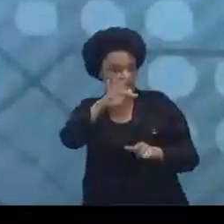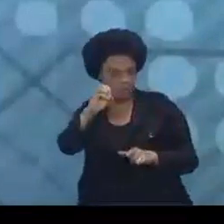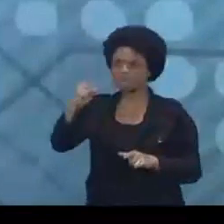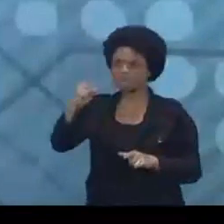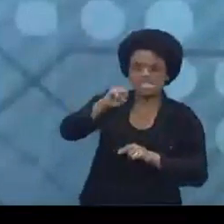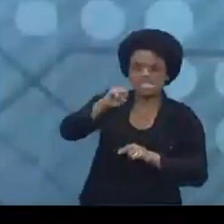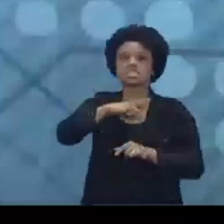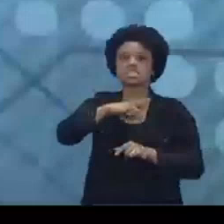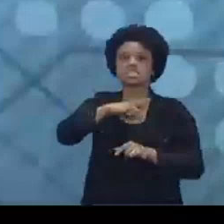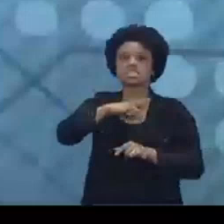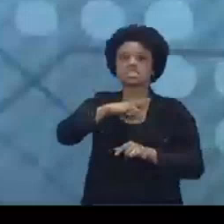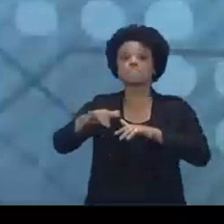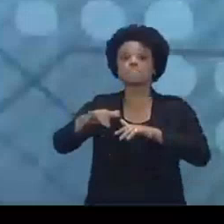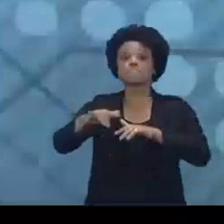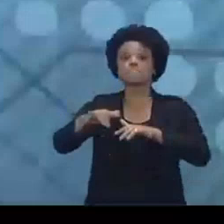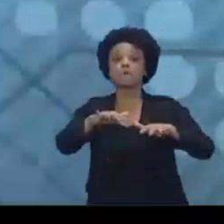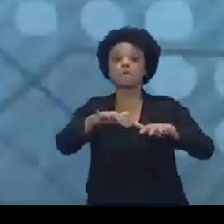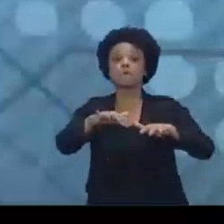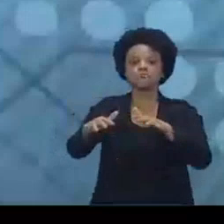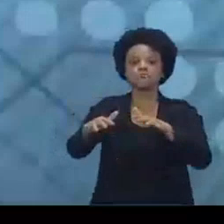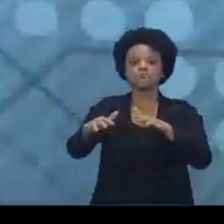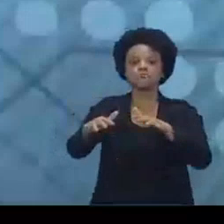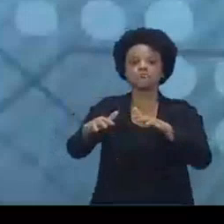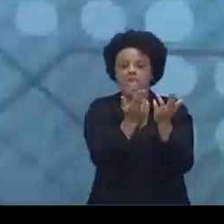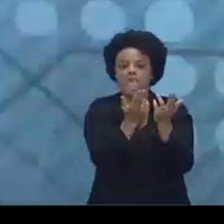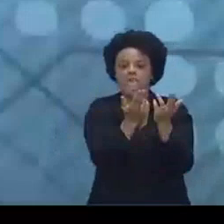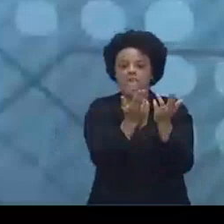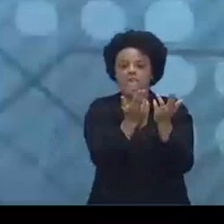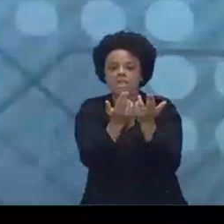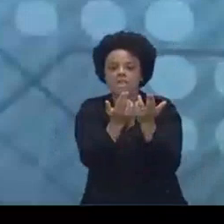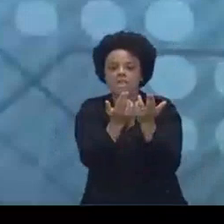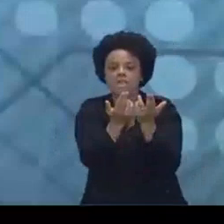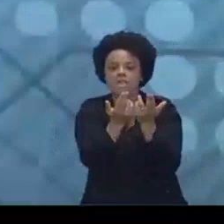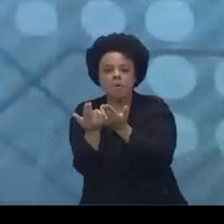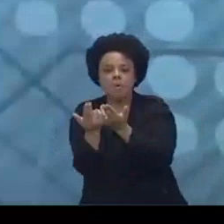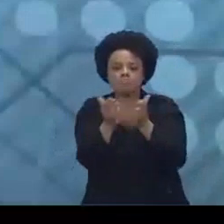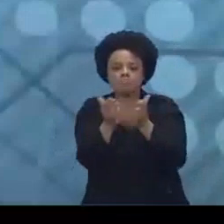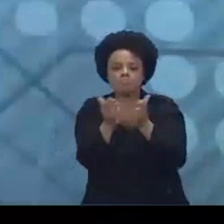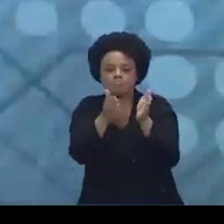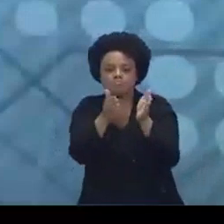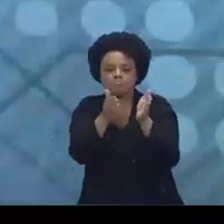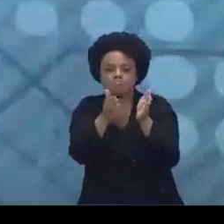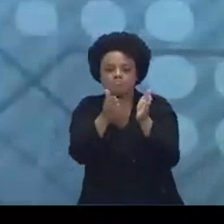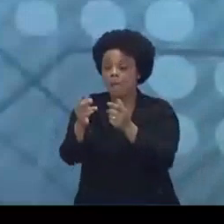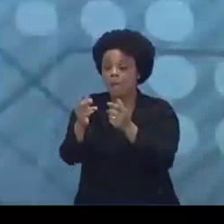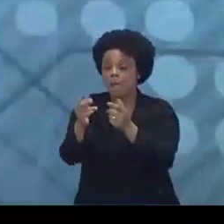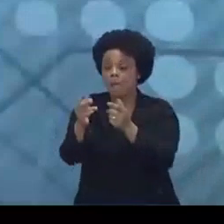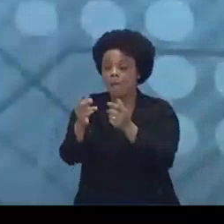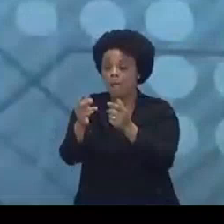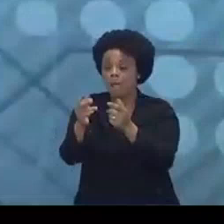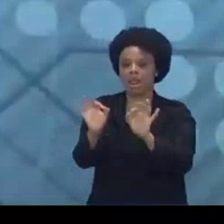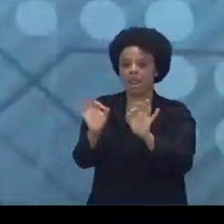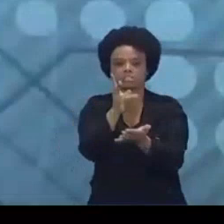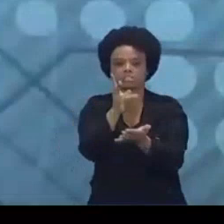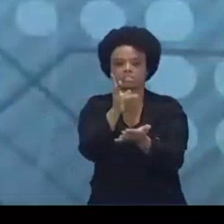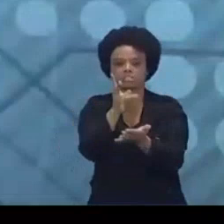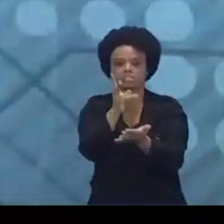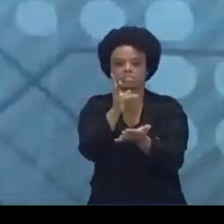ele está sofrendo algum tipo de aceleração. Ou seja, você tem que ter muito claro essas